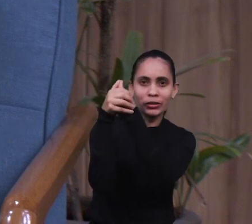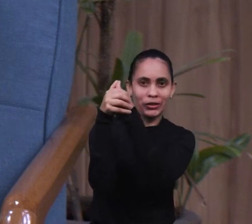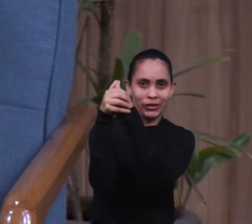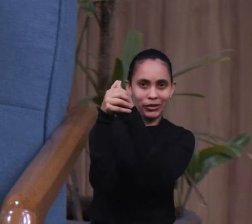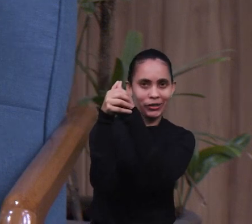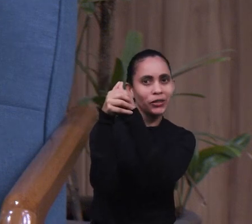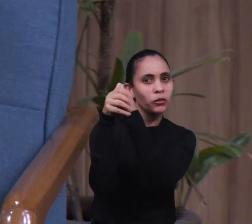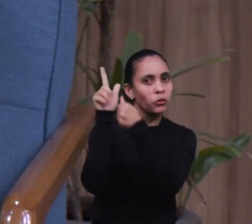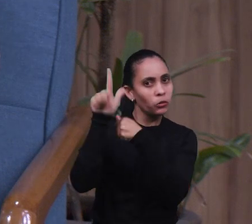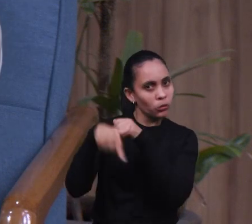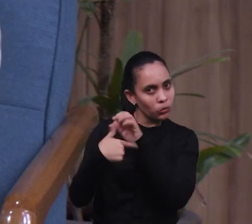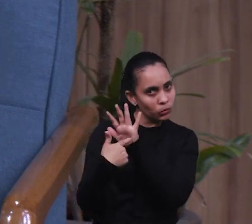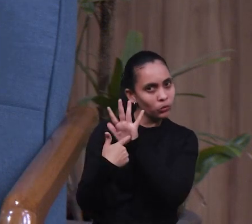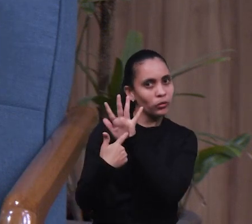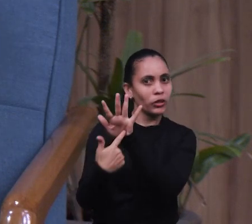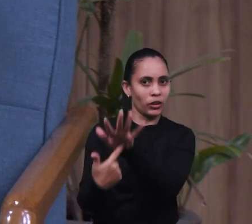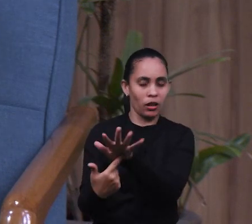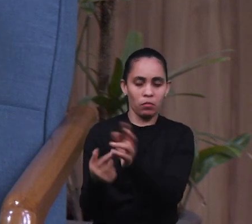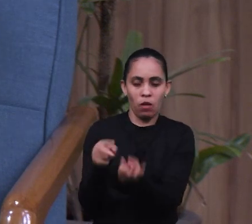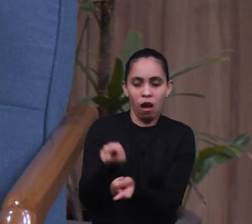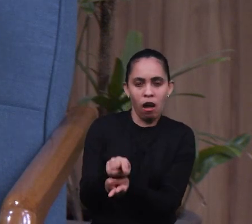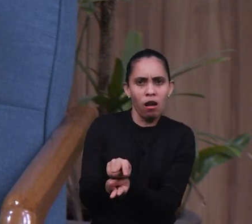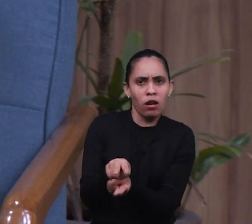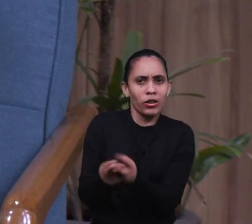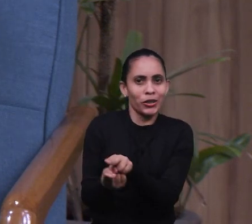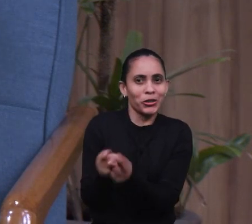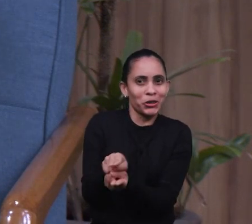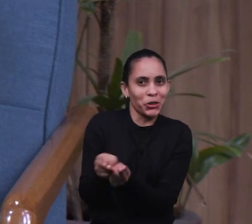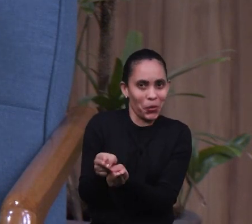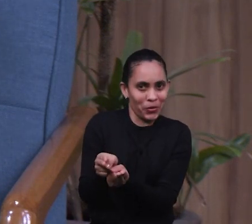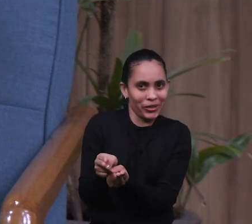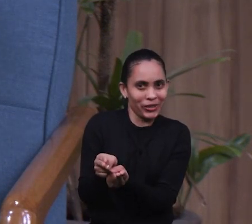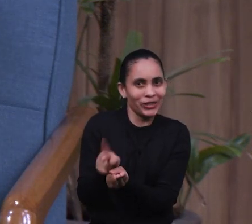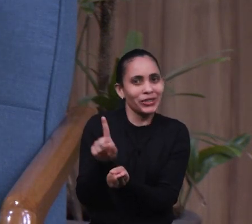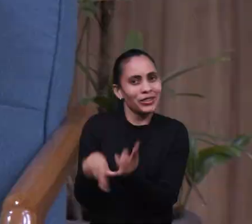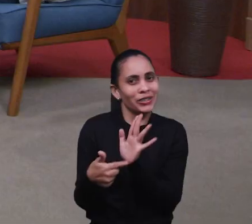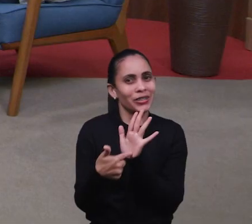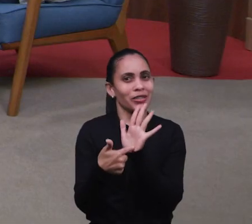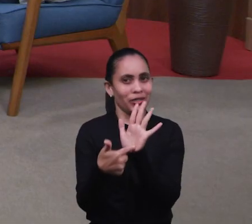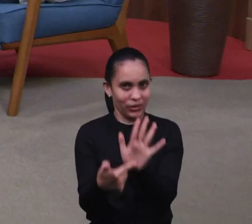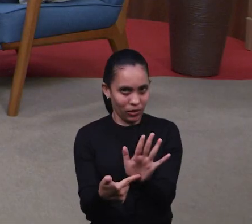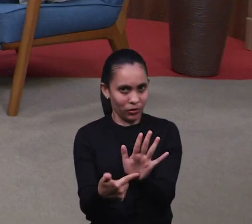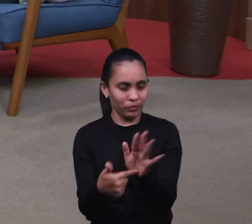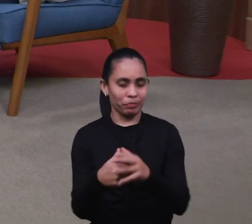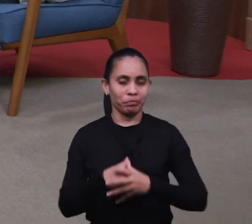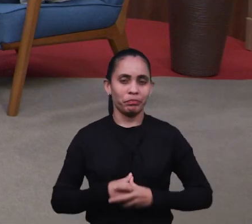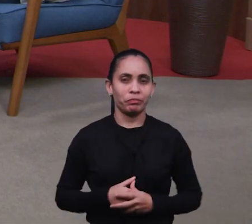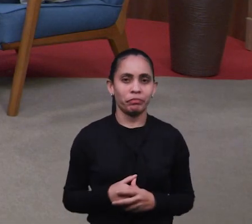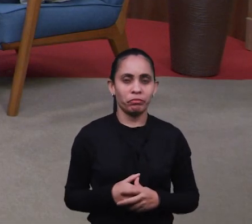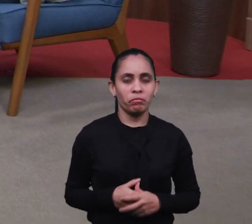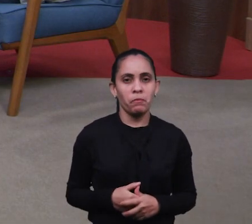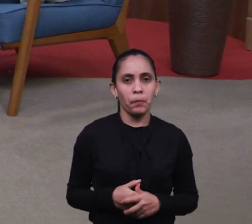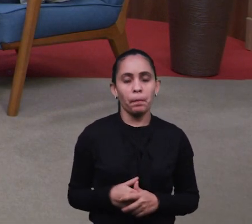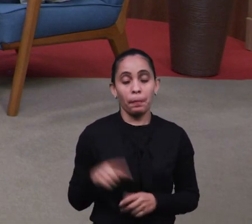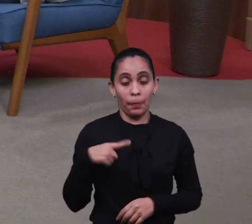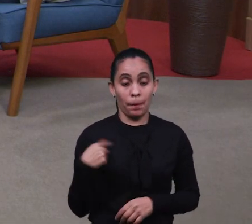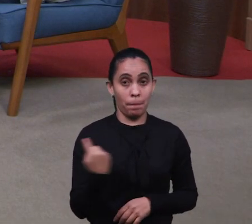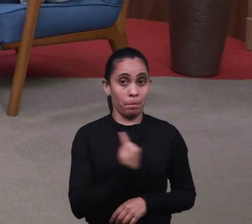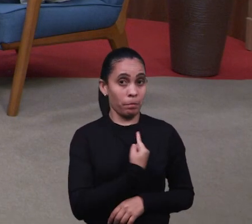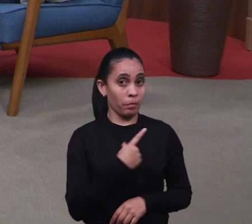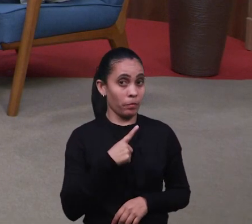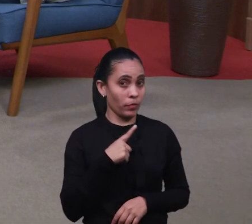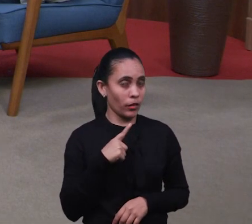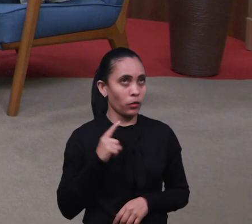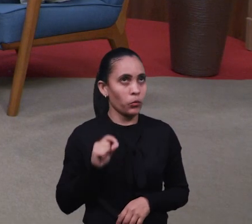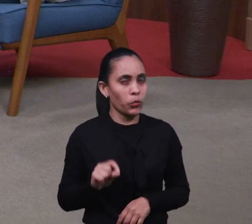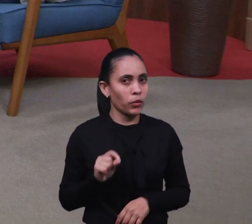sombra, né? Que está ali, claro, interferindo no sentido que a sombra seja projetada. Então, que quando a gente